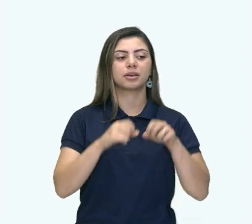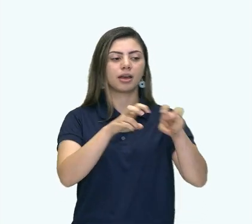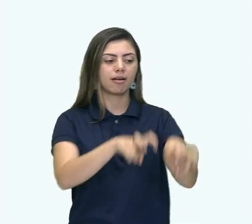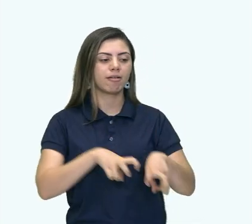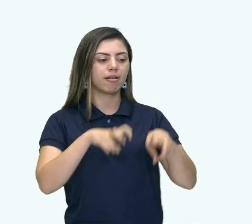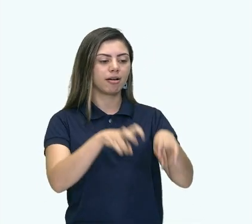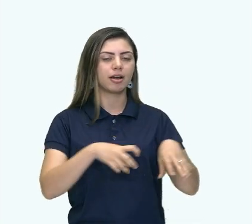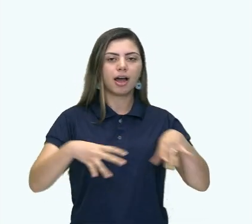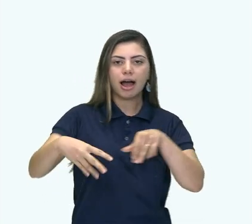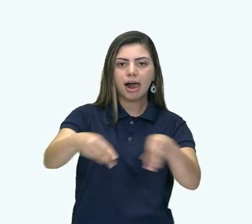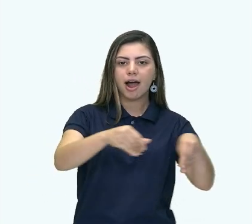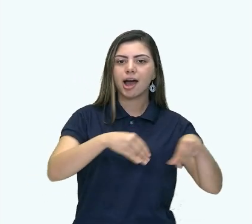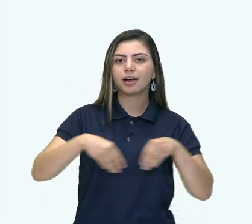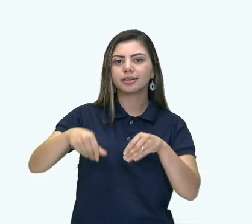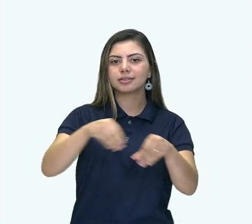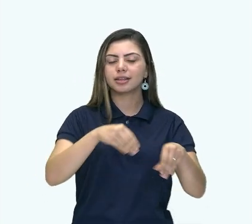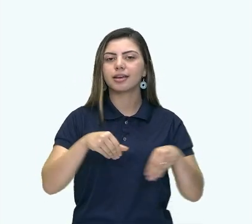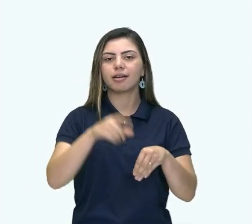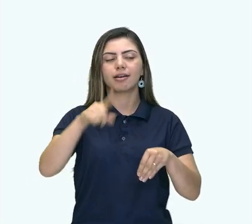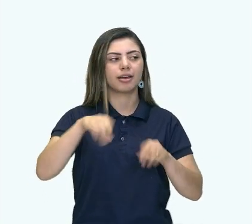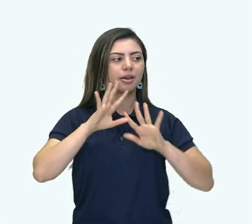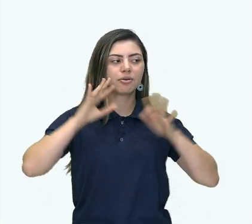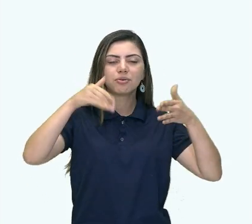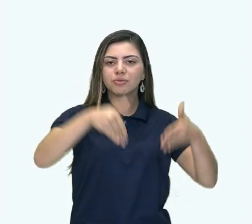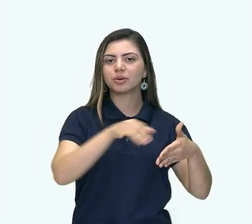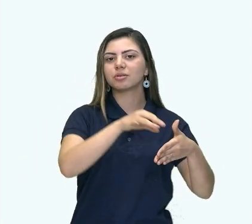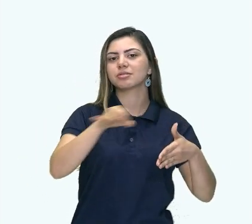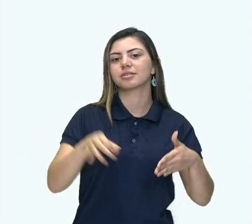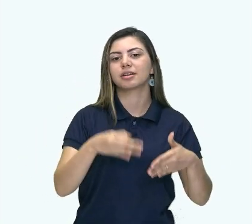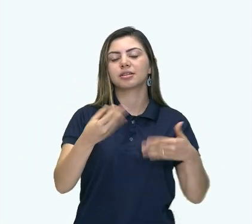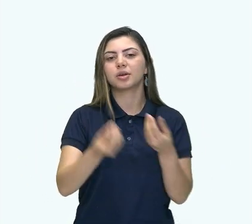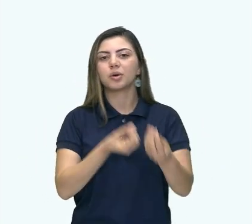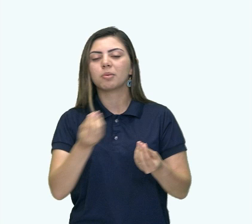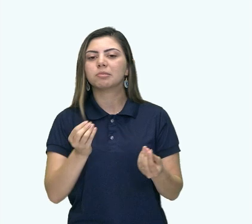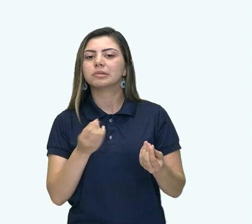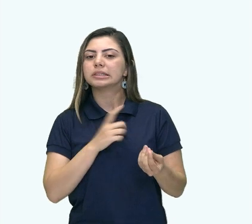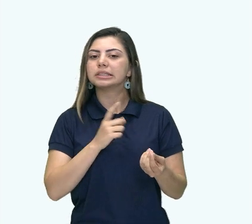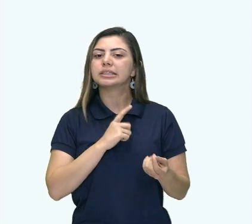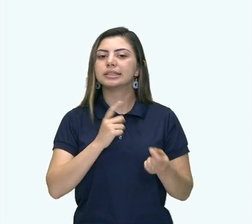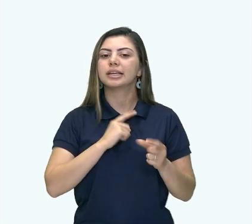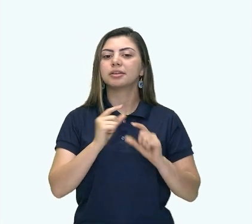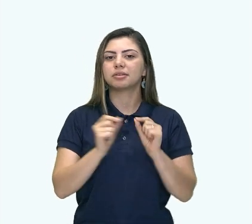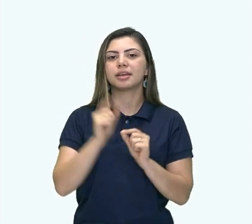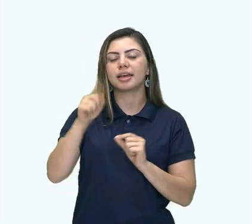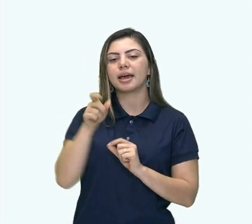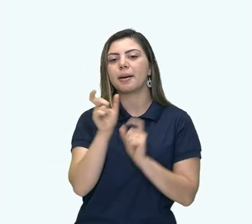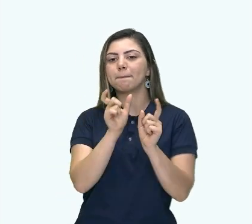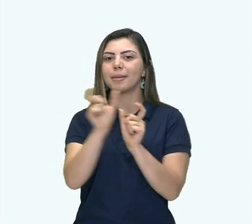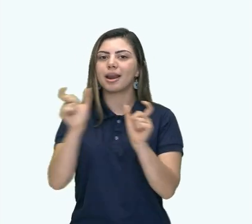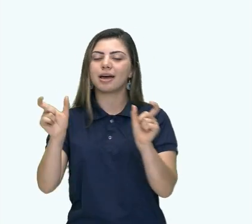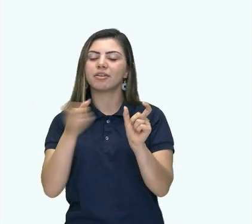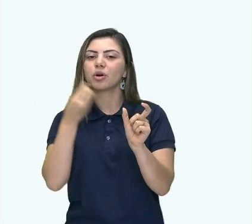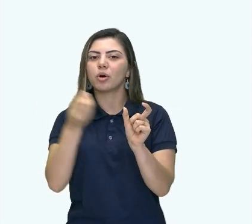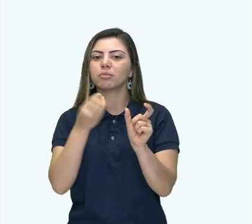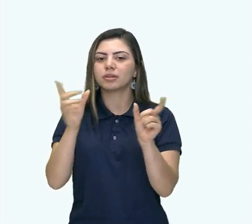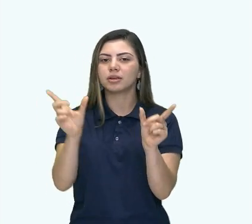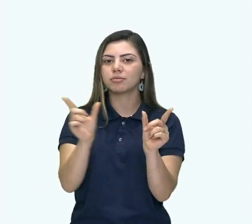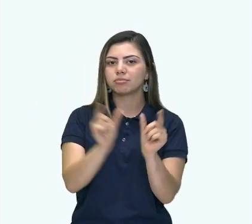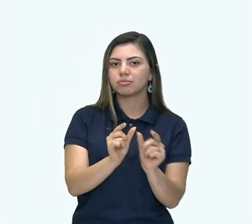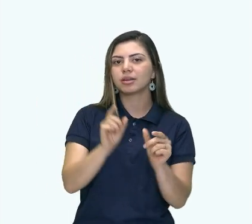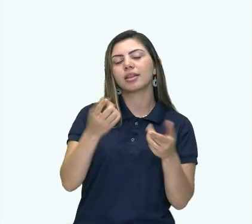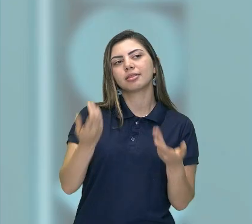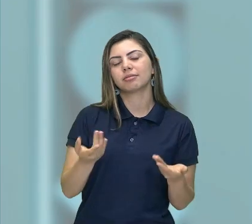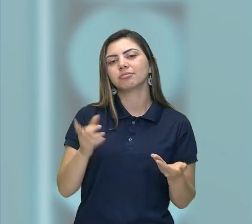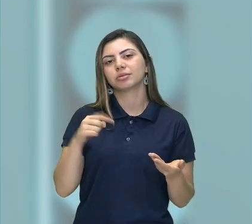a terra como esse elemento central que vai se reduzindo. Tem também aí toda uma questão ecológica, né?